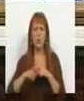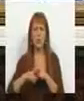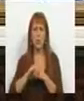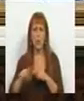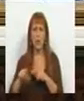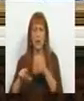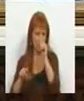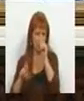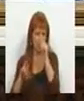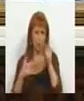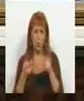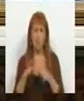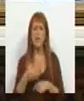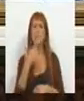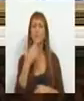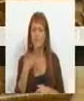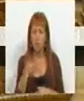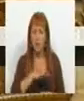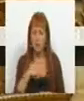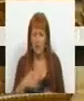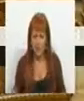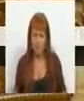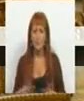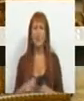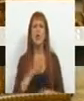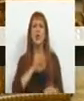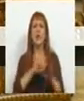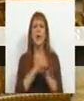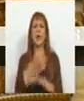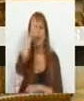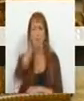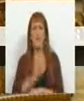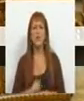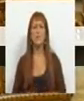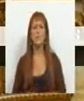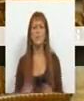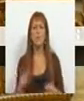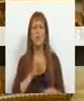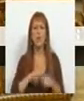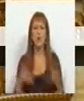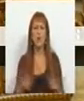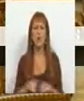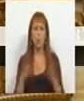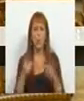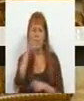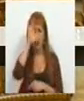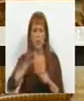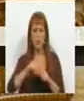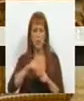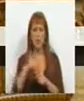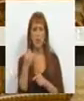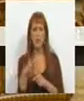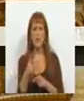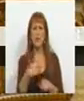General Rodrigues, tem a palavra. Muito obrigado, Sr. Presidente, senhores membros do Governo, senhores deputados. O Orçamento de Estado